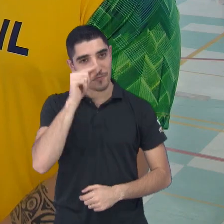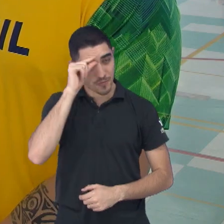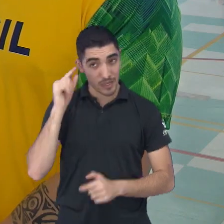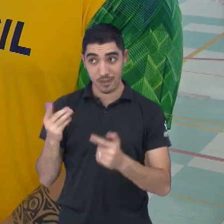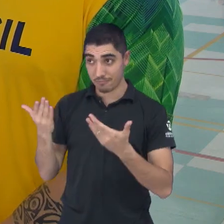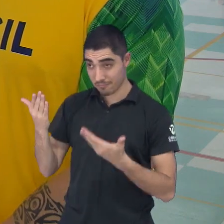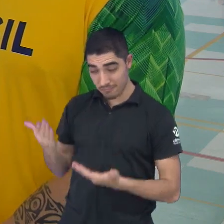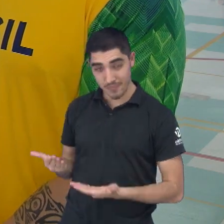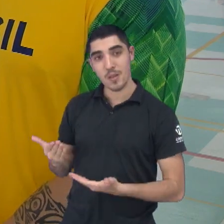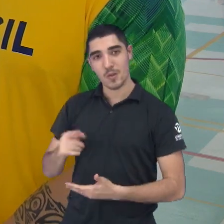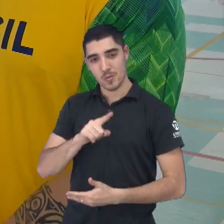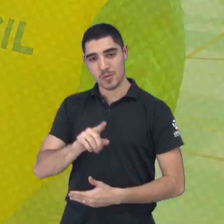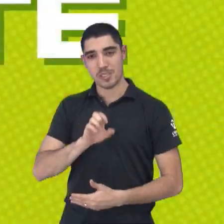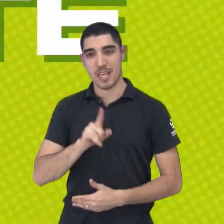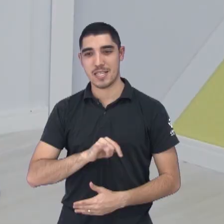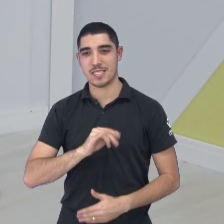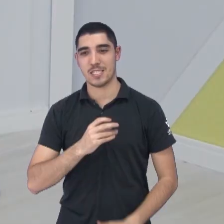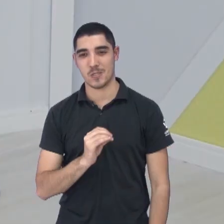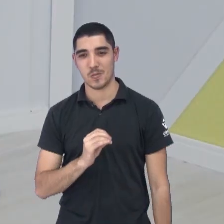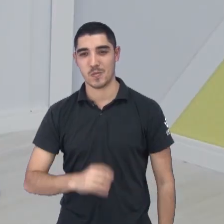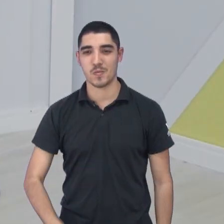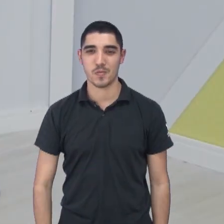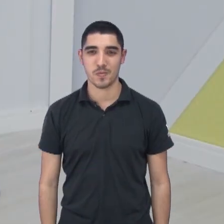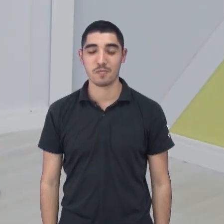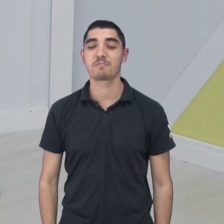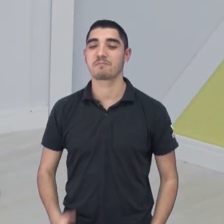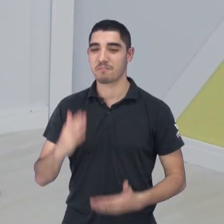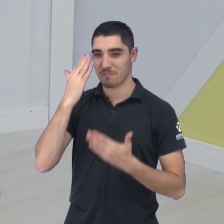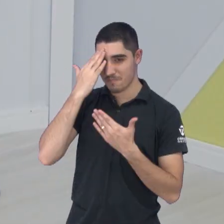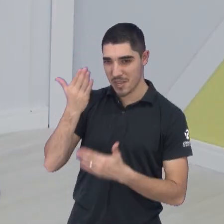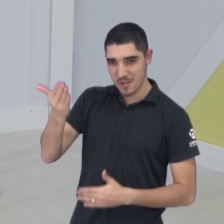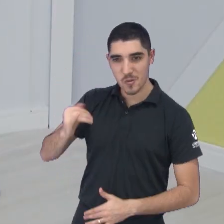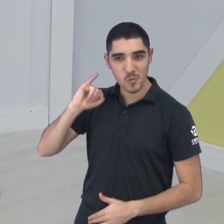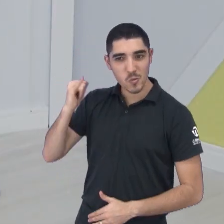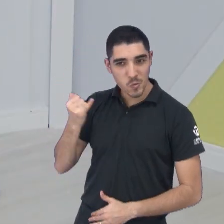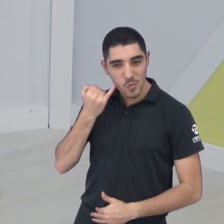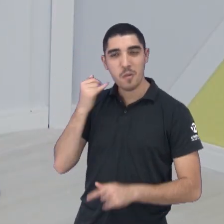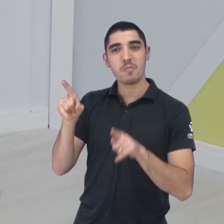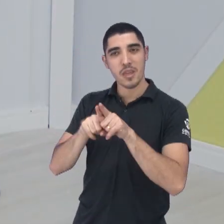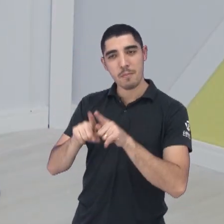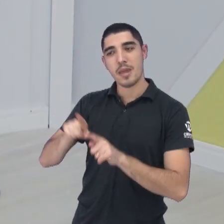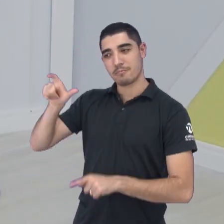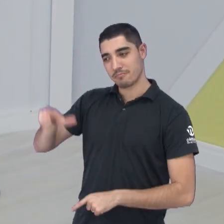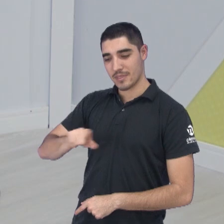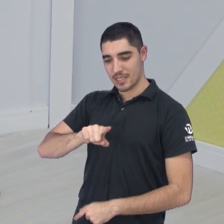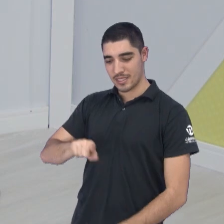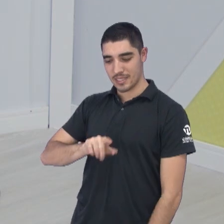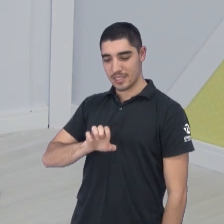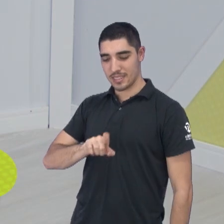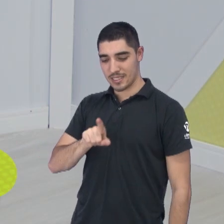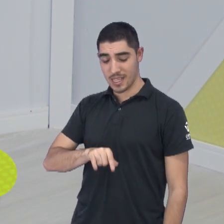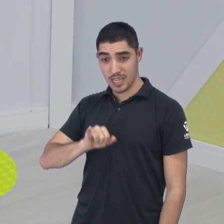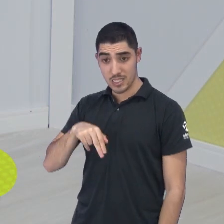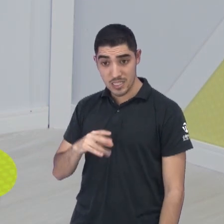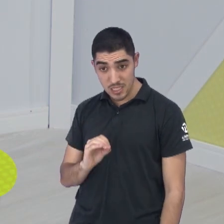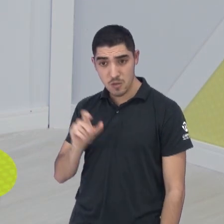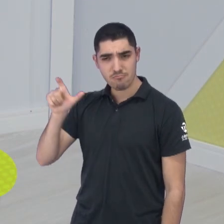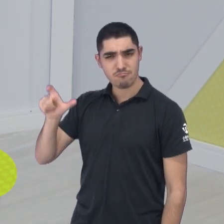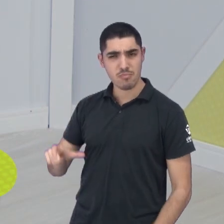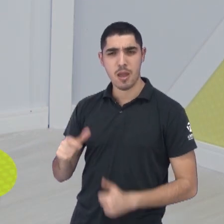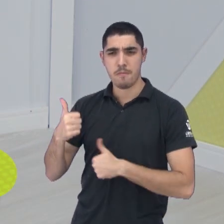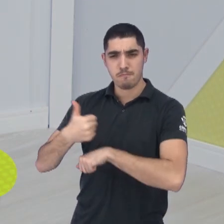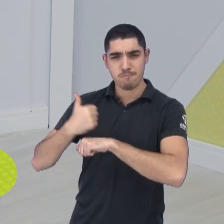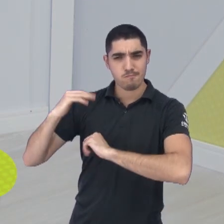nas Paralimpíadas de Paris, hein? Valeu, Joãozinho, valeu, Zezinho Guardia, gente da melhor qualidade, um baita profissional, faz um